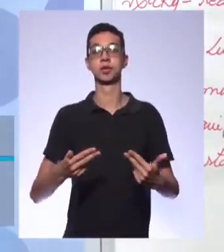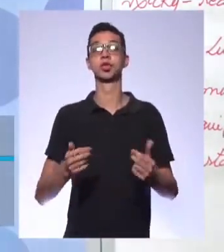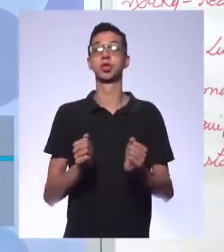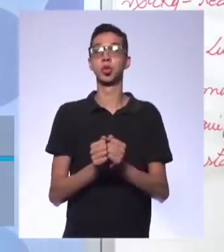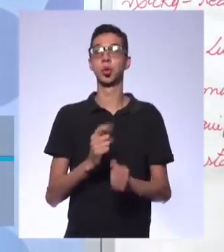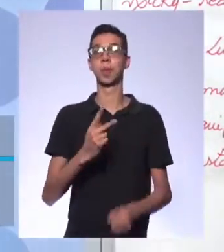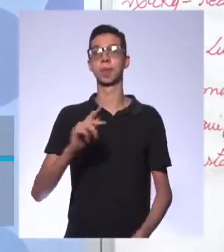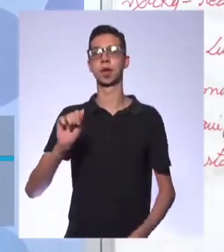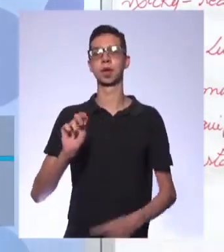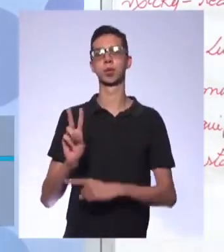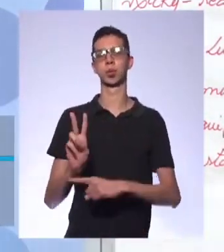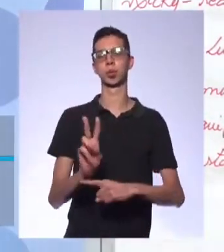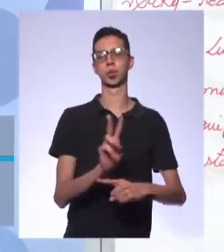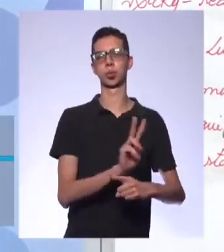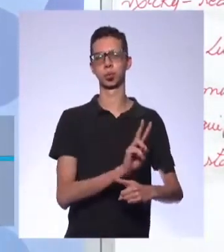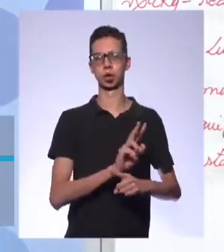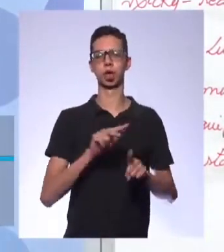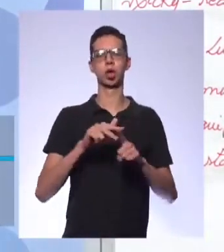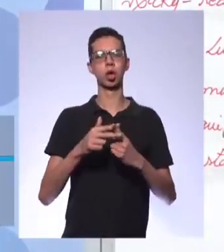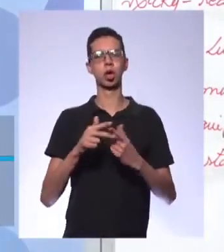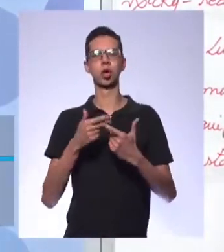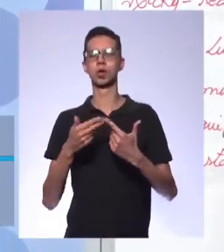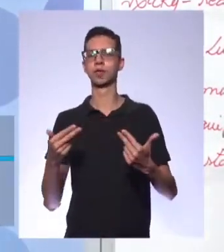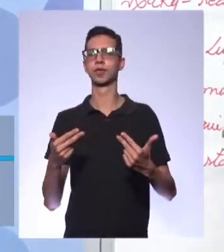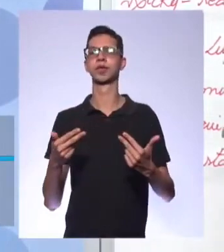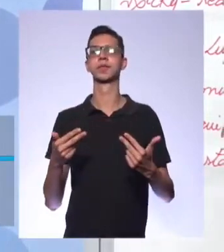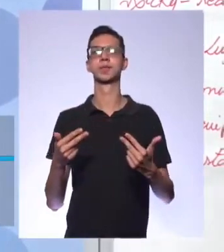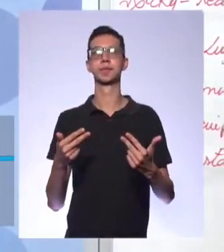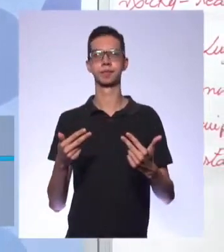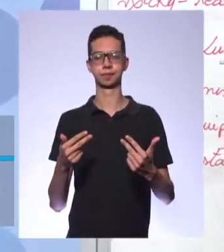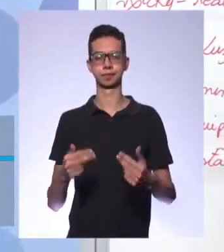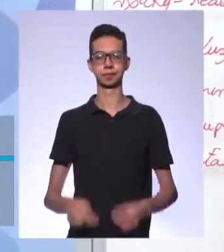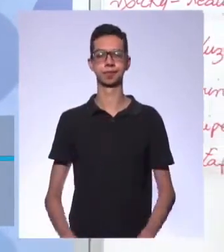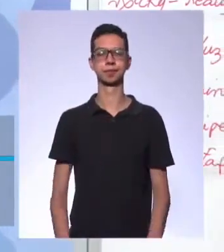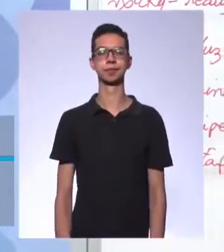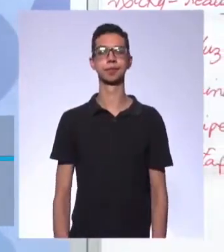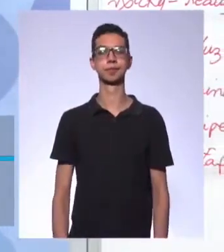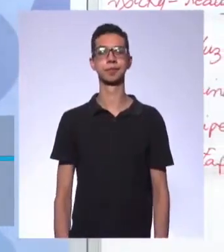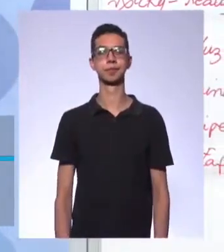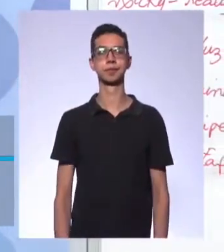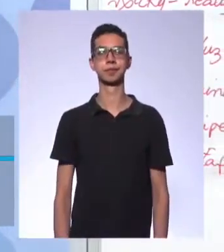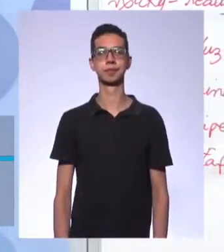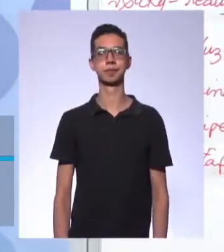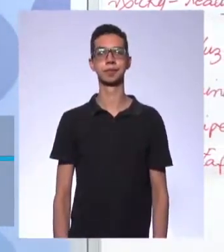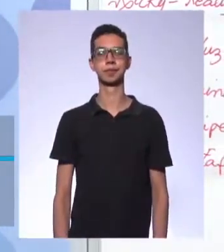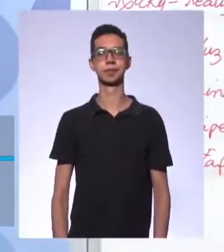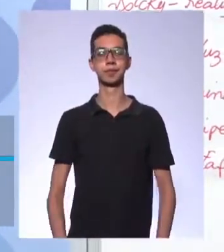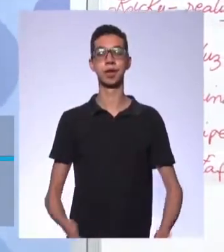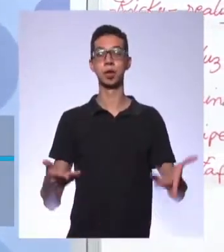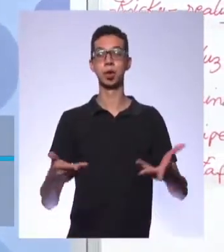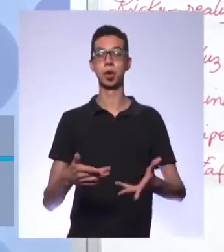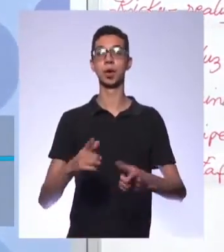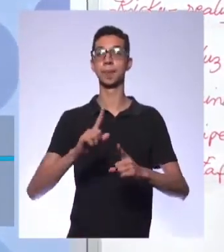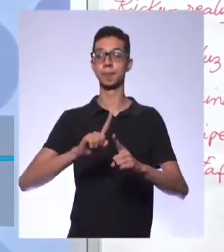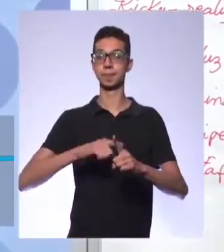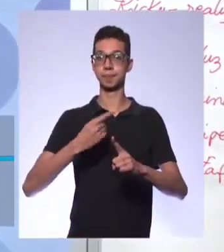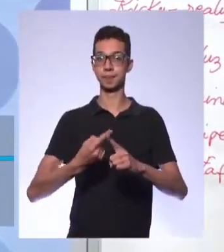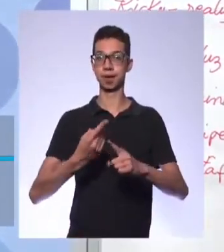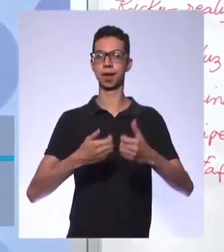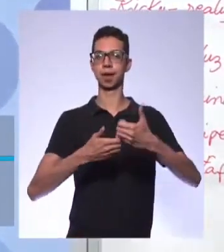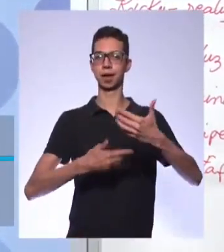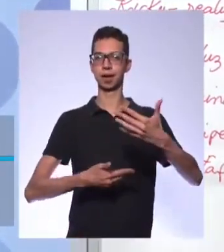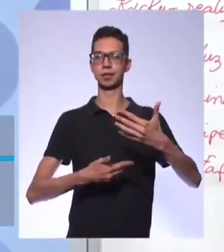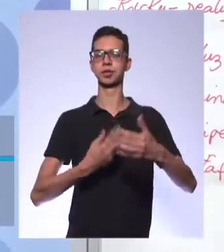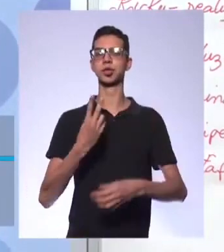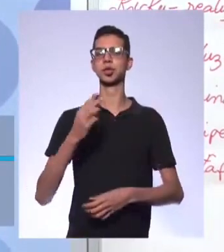PA, tá? Configurando equipamentos, amplificadores e tudo mais. Agora vamos mais uma interação aqui no chat. Em 2 minutinhos a gente